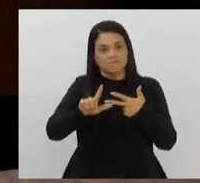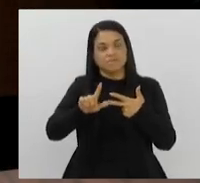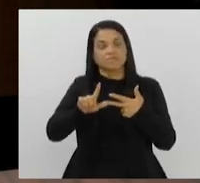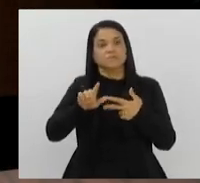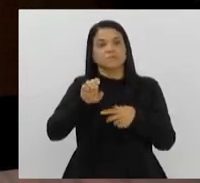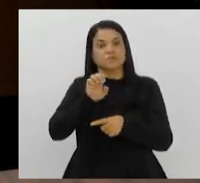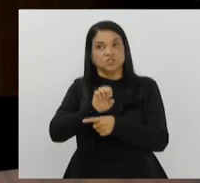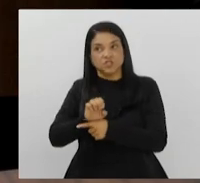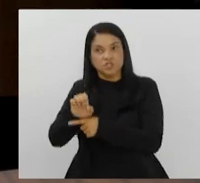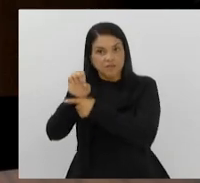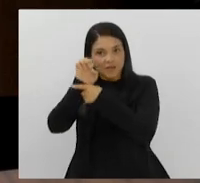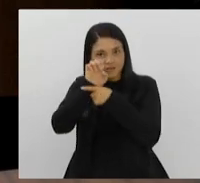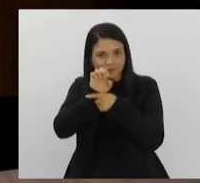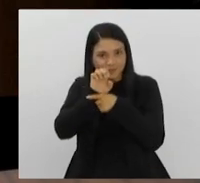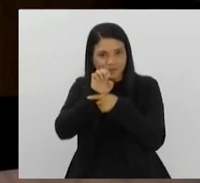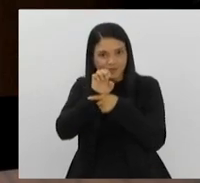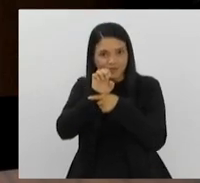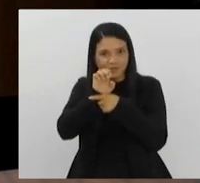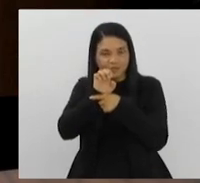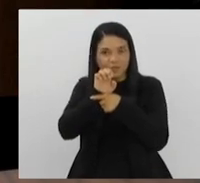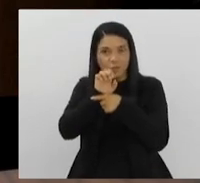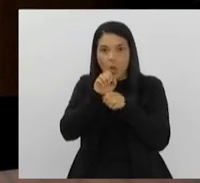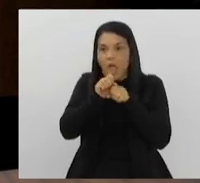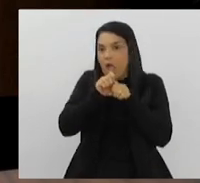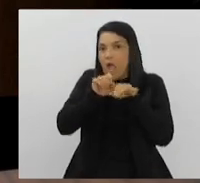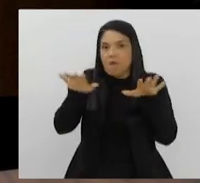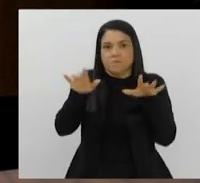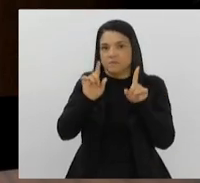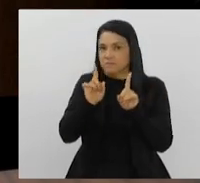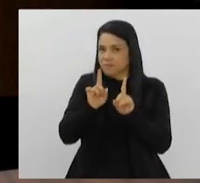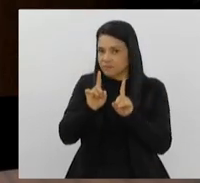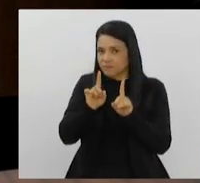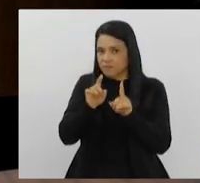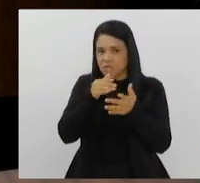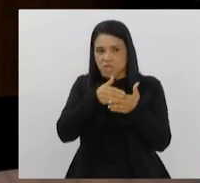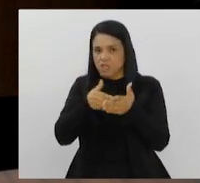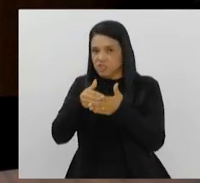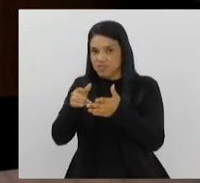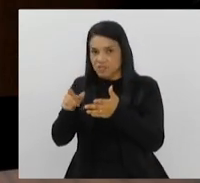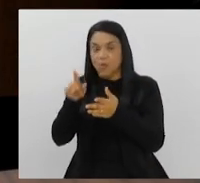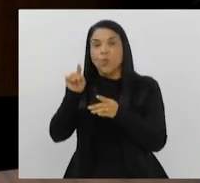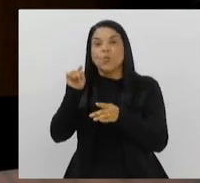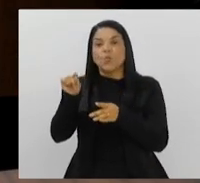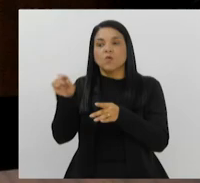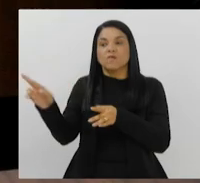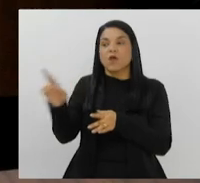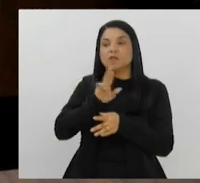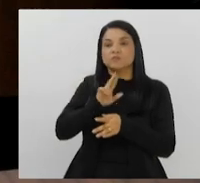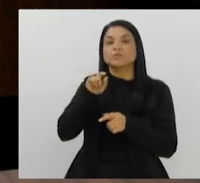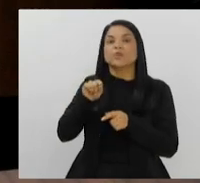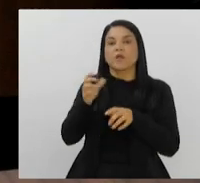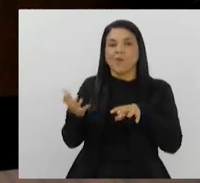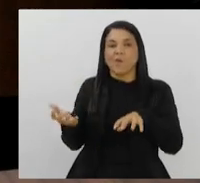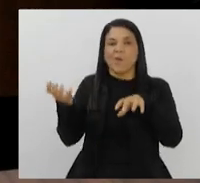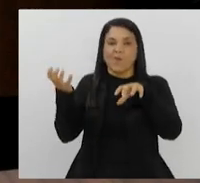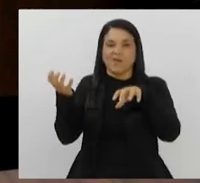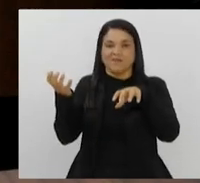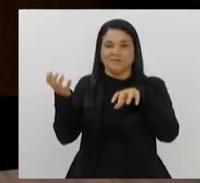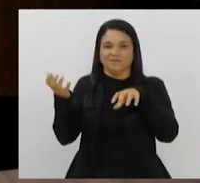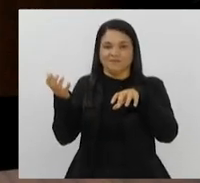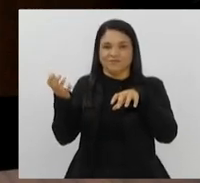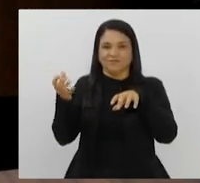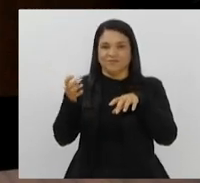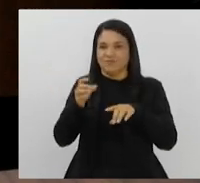é ampla, geral e restrita. E quem vai dizer isso é o Congresso Nacional, não são as